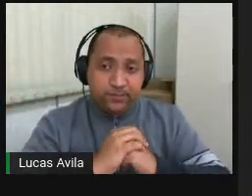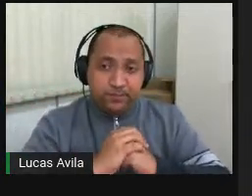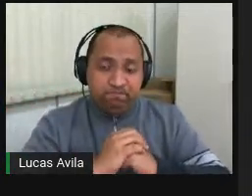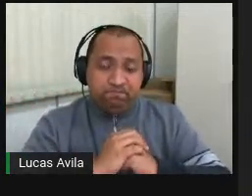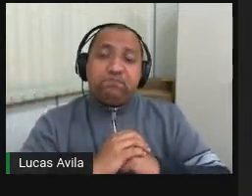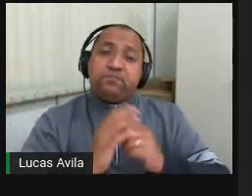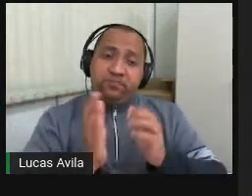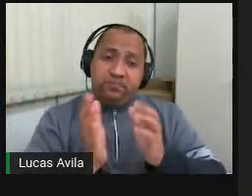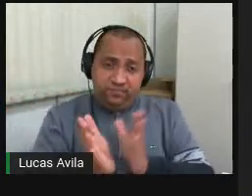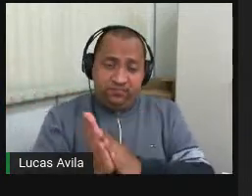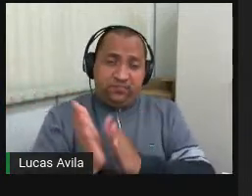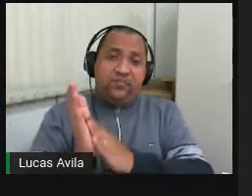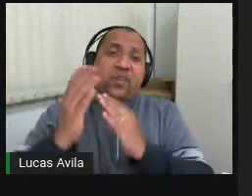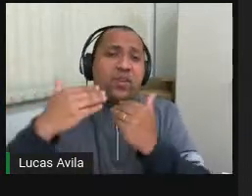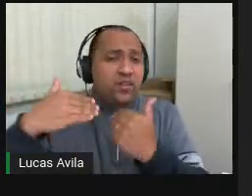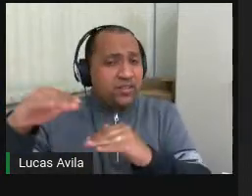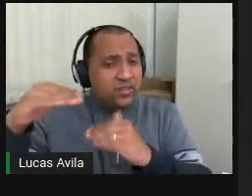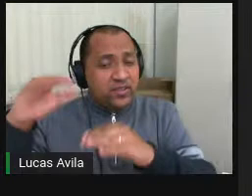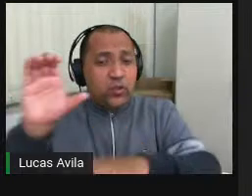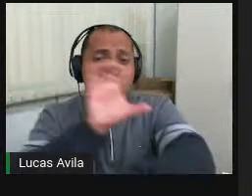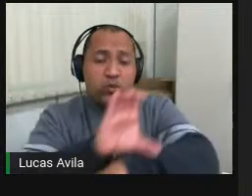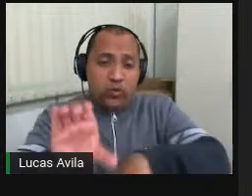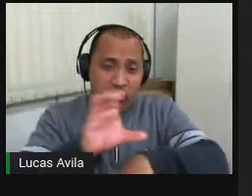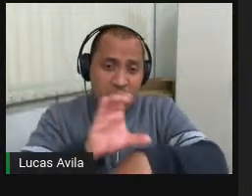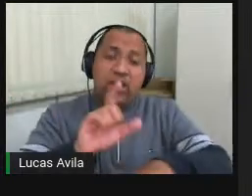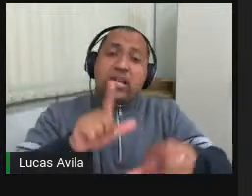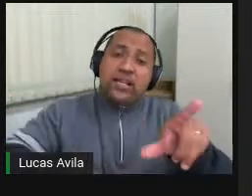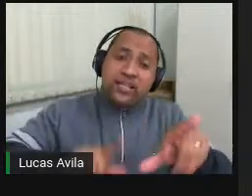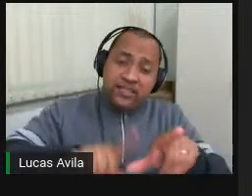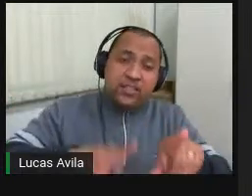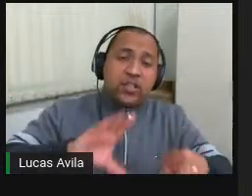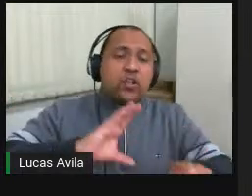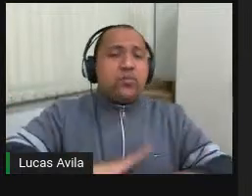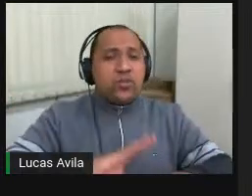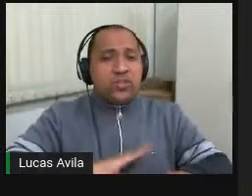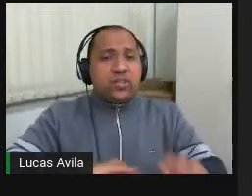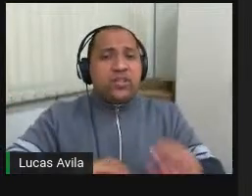Homenageados do curso de Letras Português, Educação à Distância.